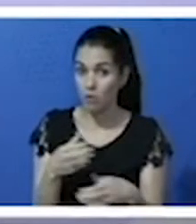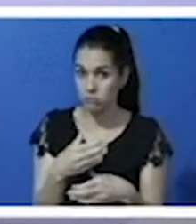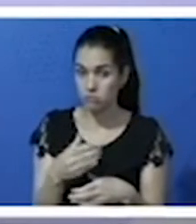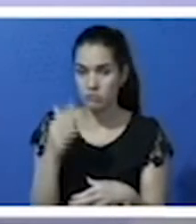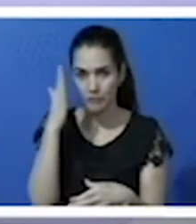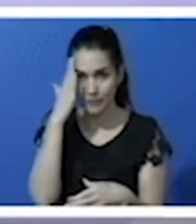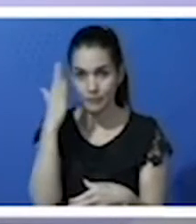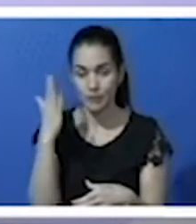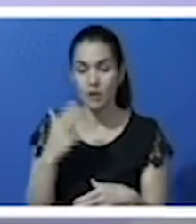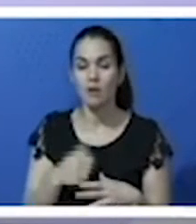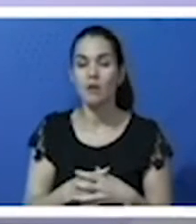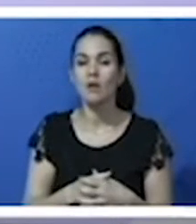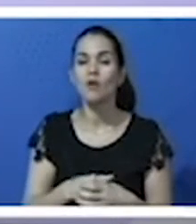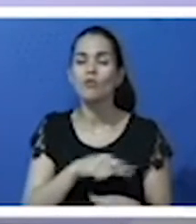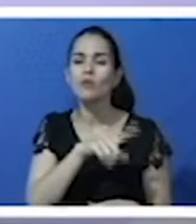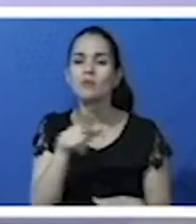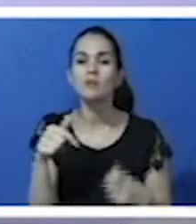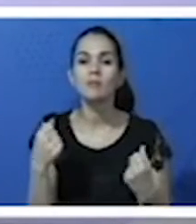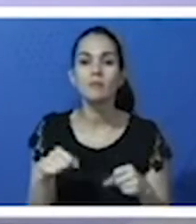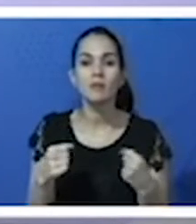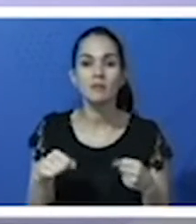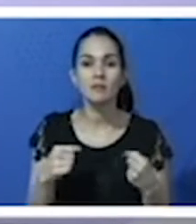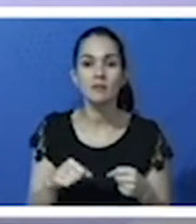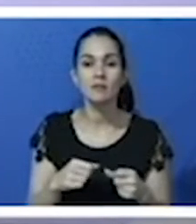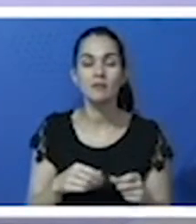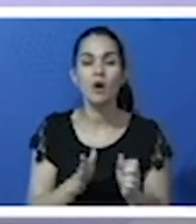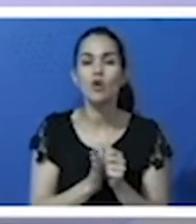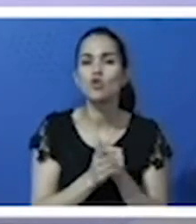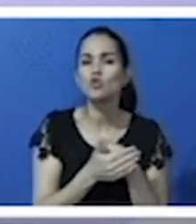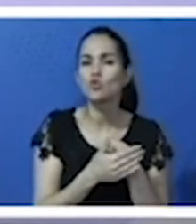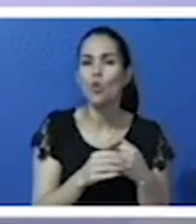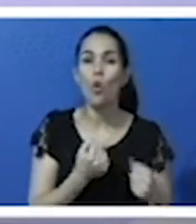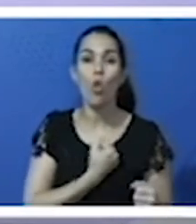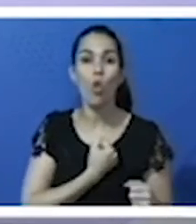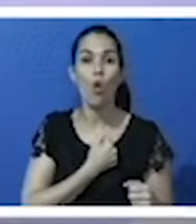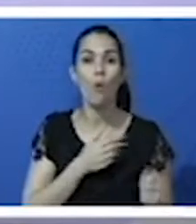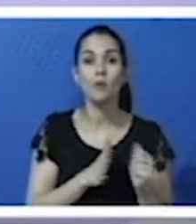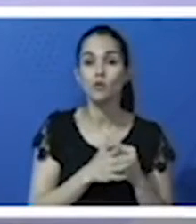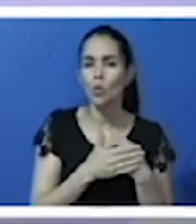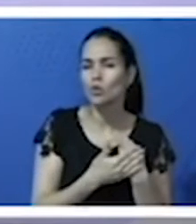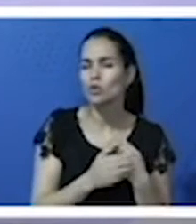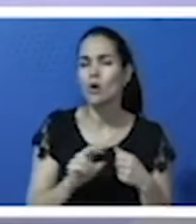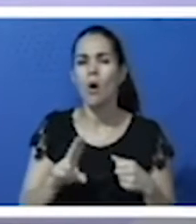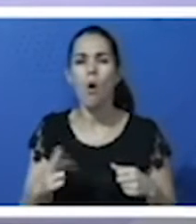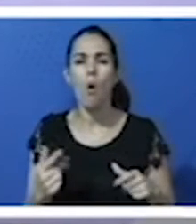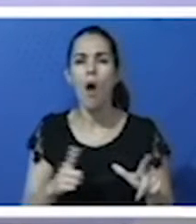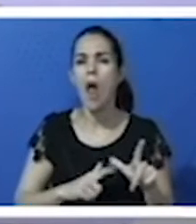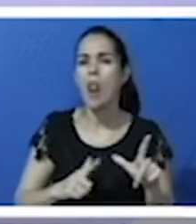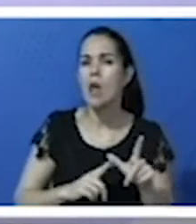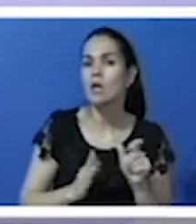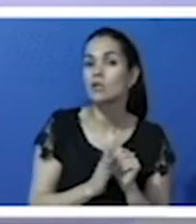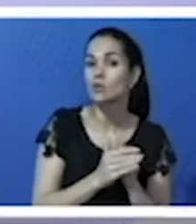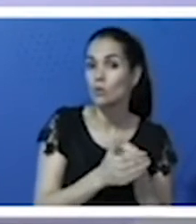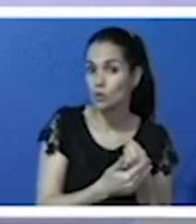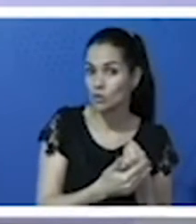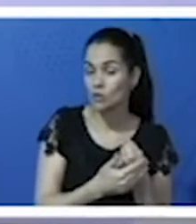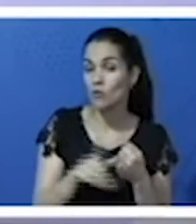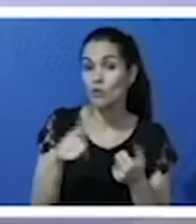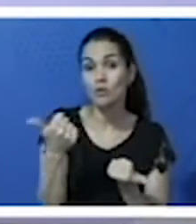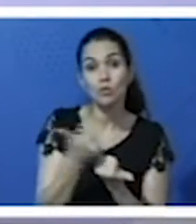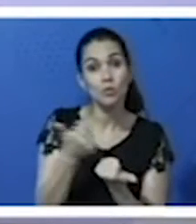incógnita e a determinação dos valores da incógnita inicial, que é quando a gente substitui, né, o y